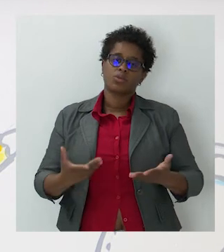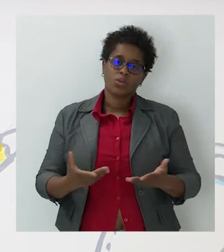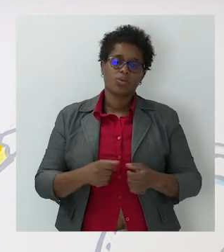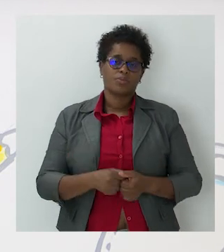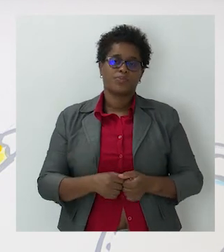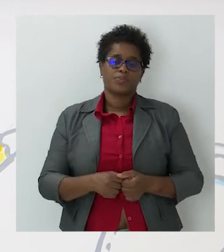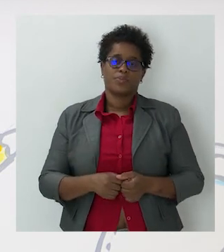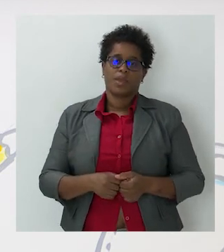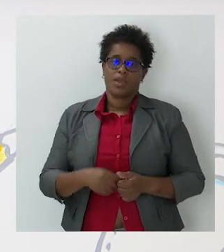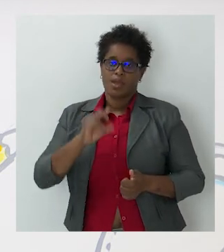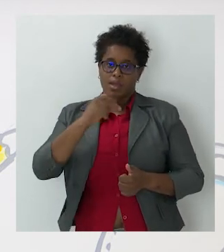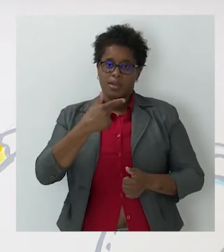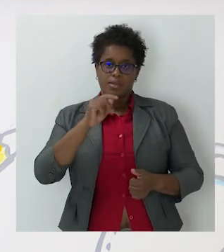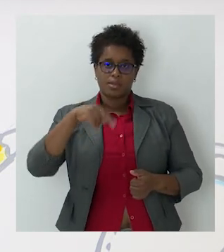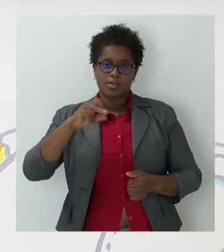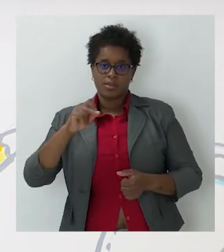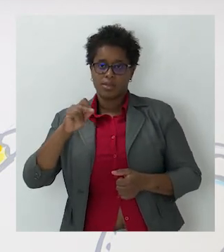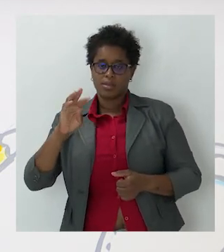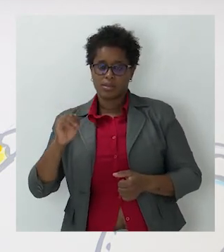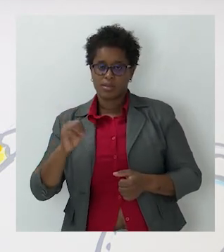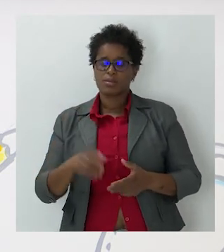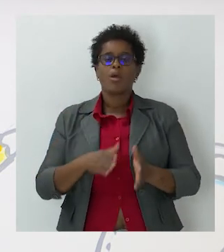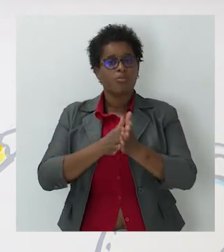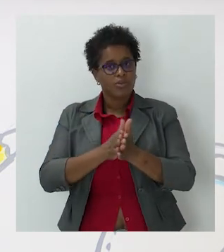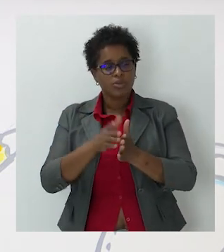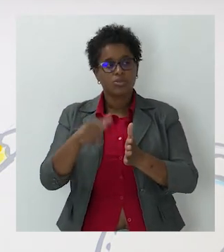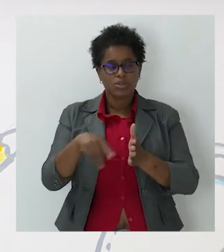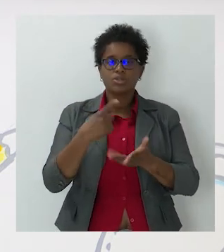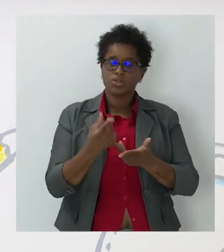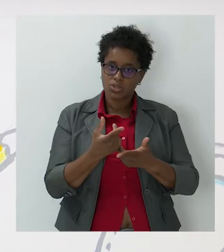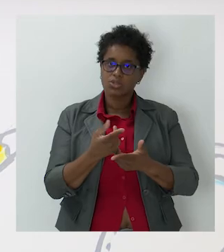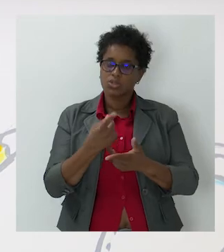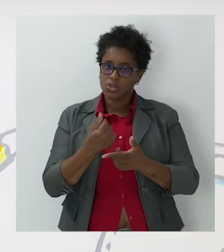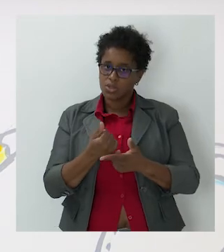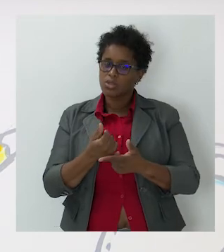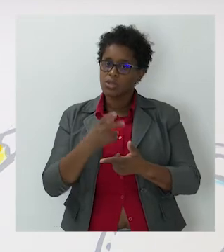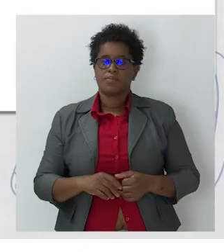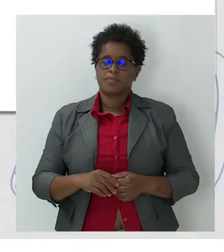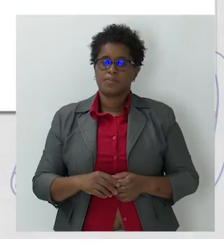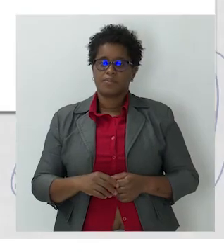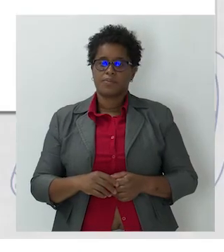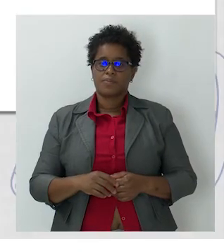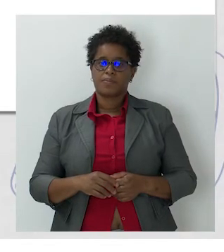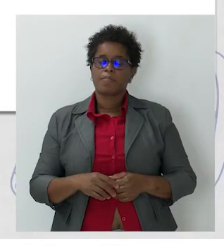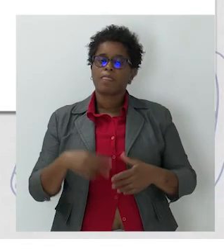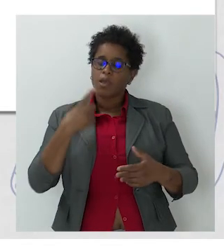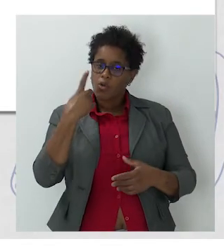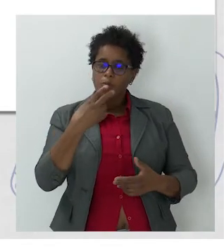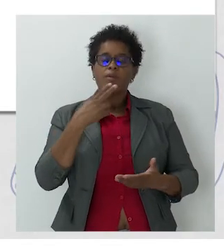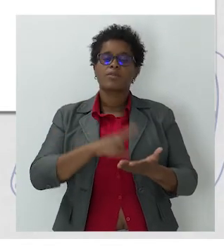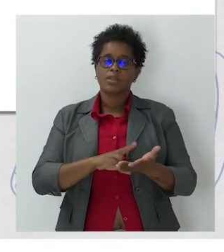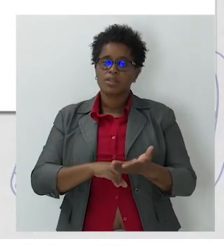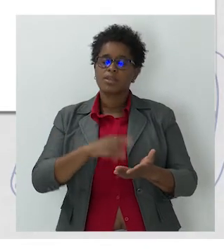facto, Atenas aproveitou desses tributos e empreendeu uma